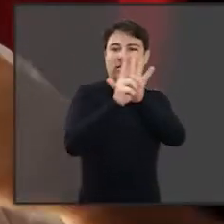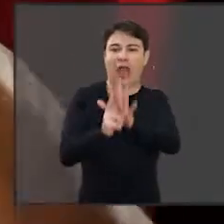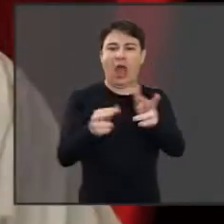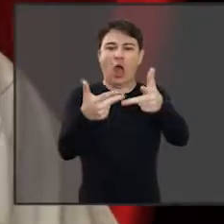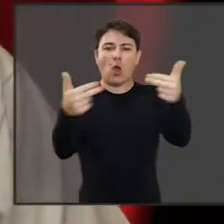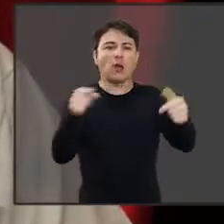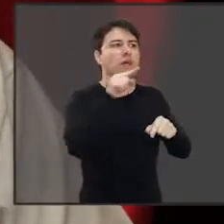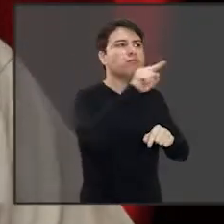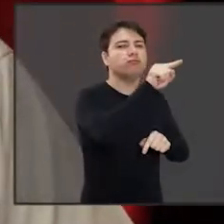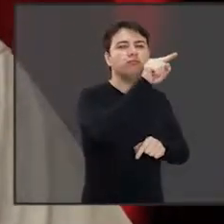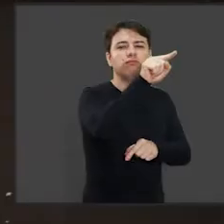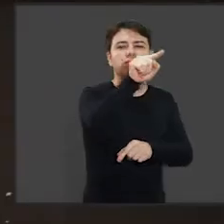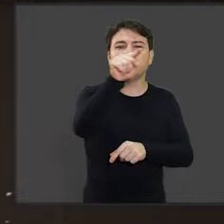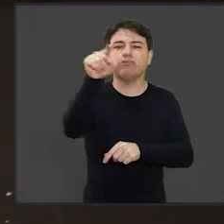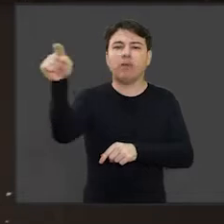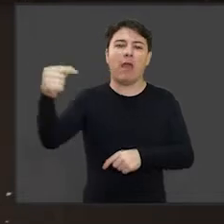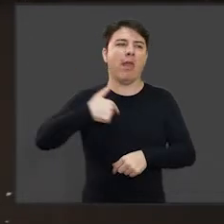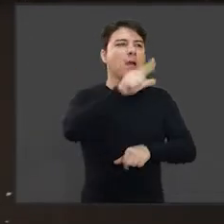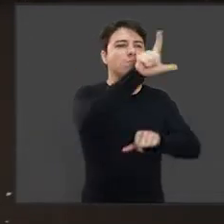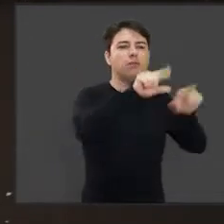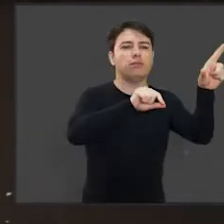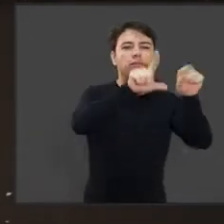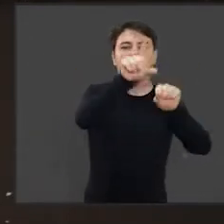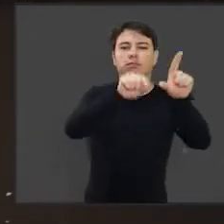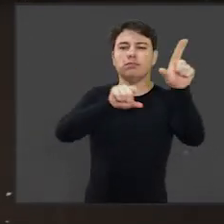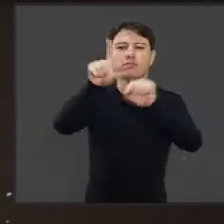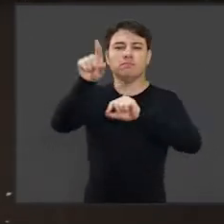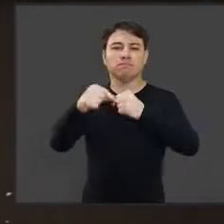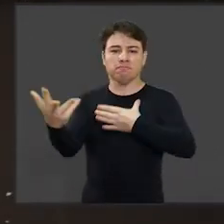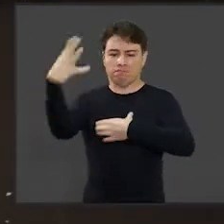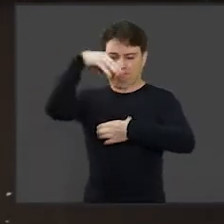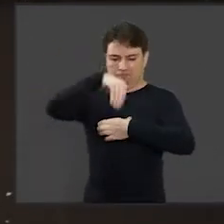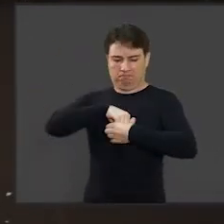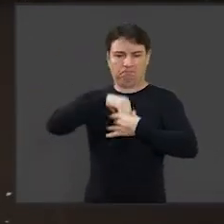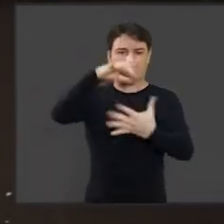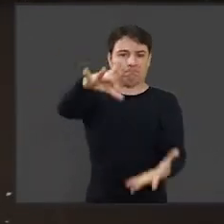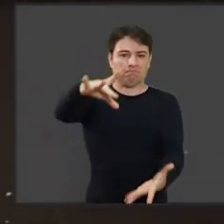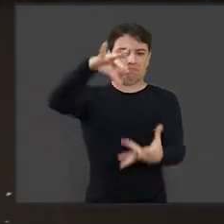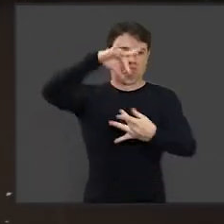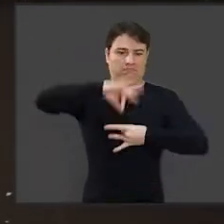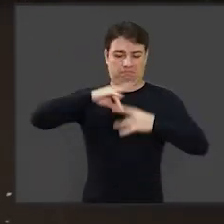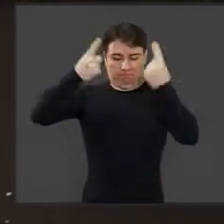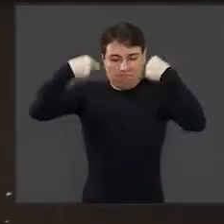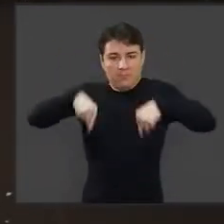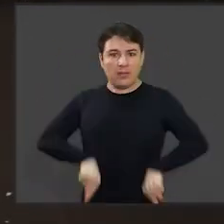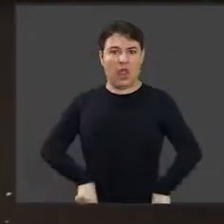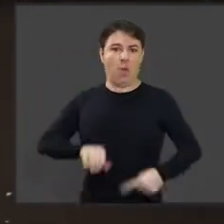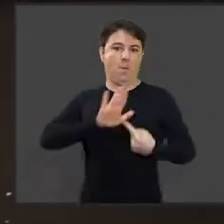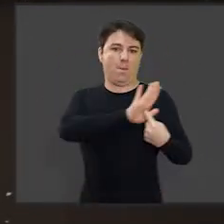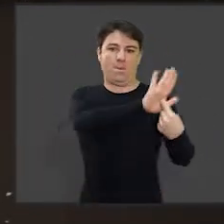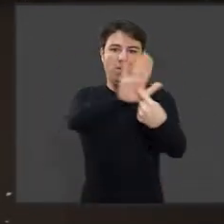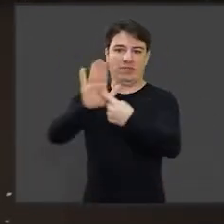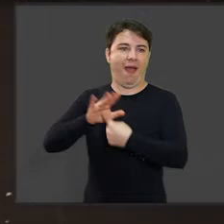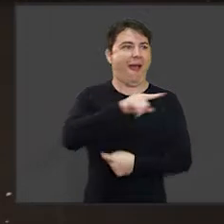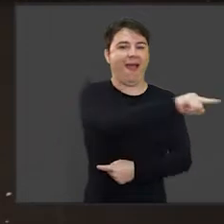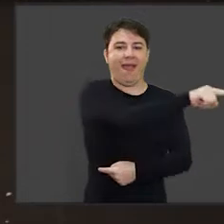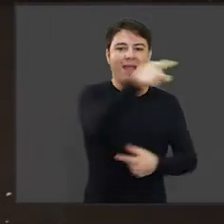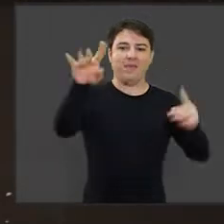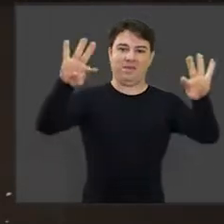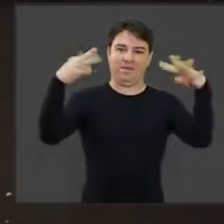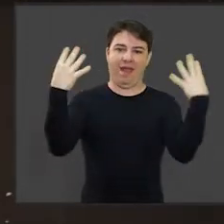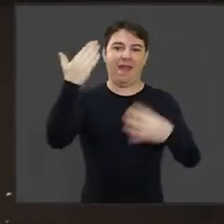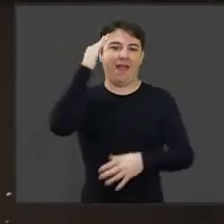Ele é uma representação. E os elementos que eu escolho para tirar da realidade e mostrar aqui no palco, às vezes de outras